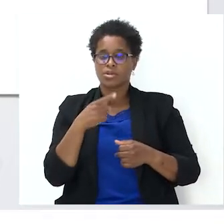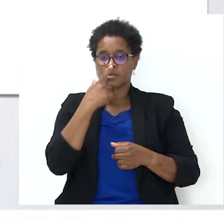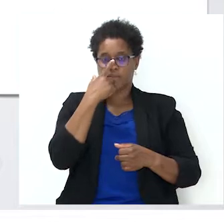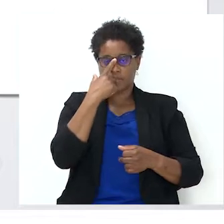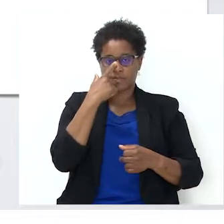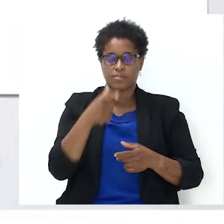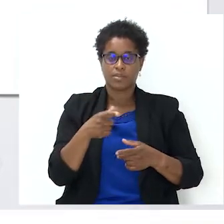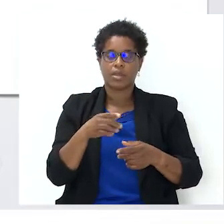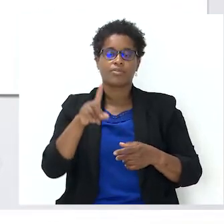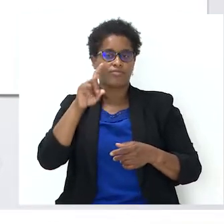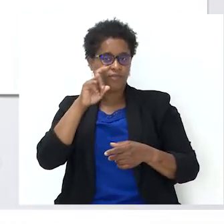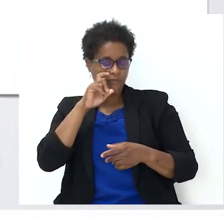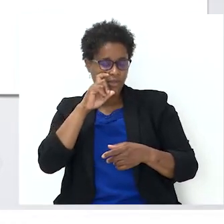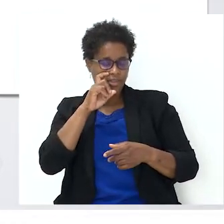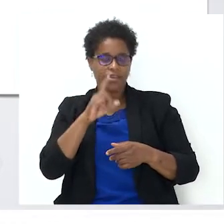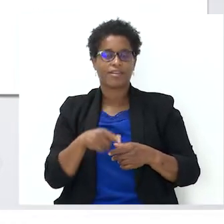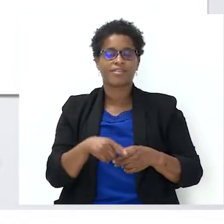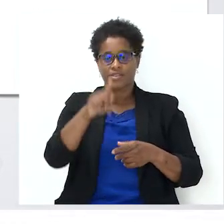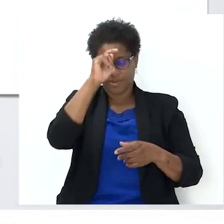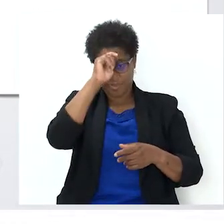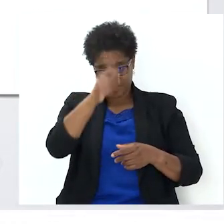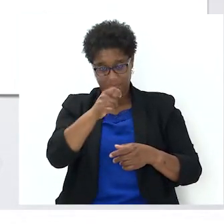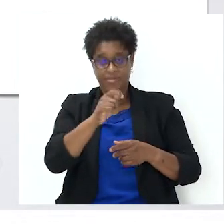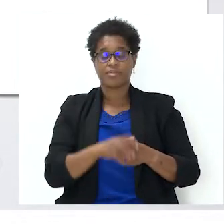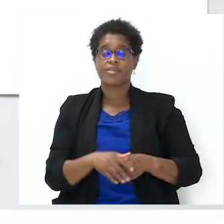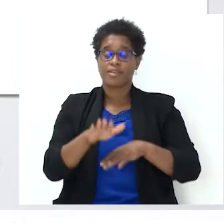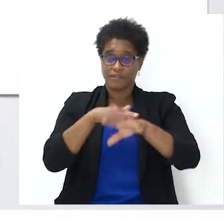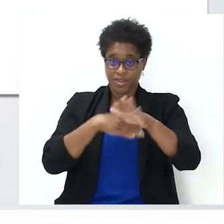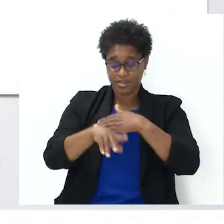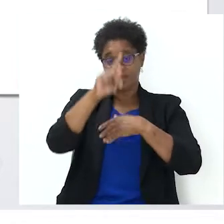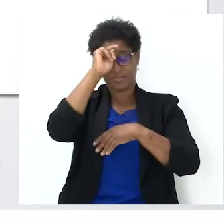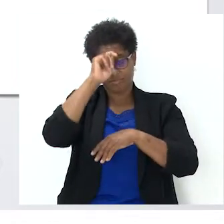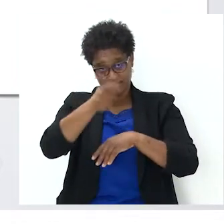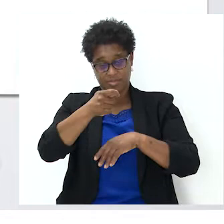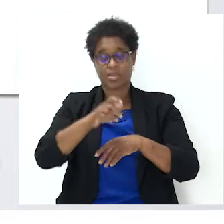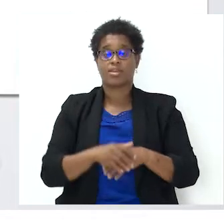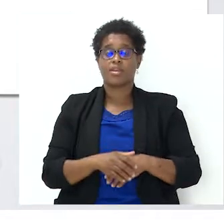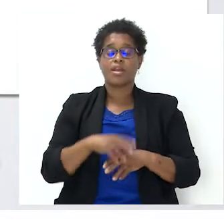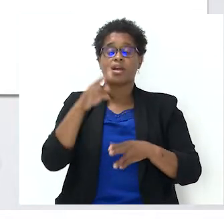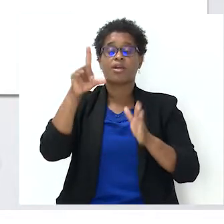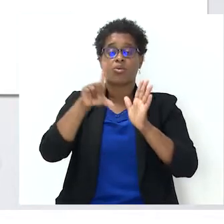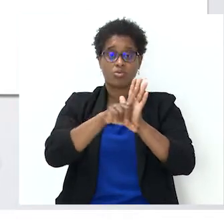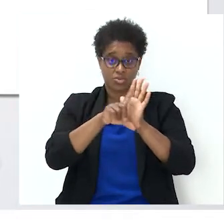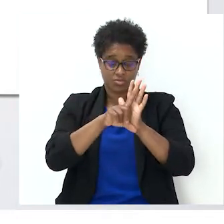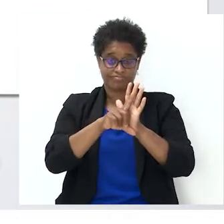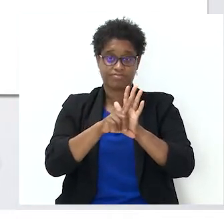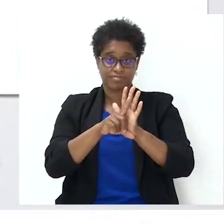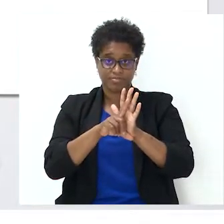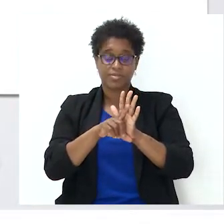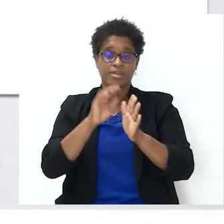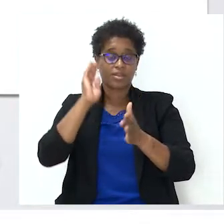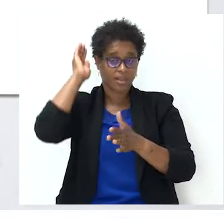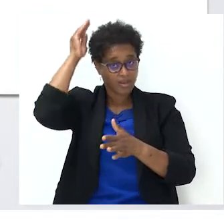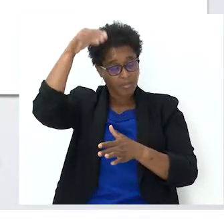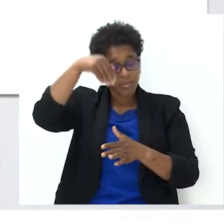é defender, cumprir e fazer cumprir a Constituição